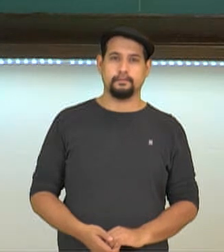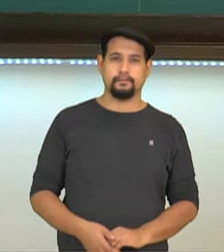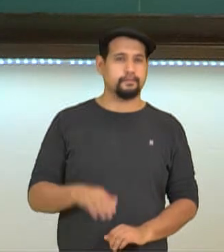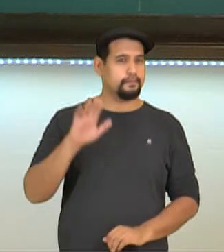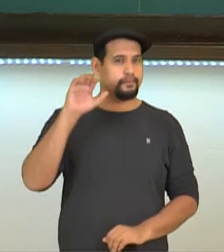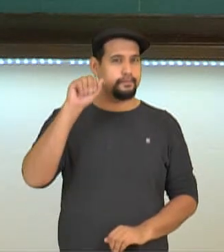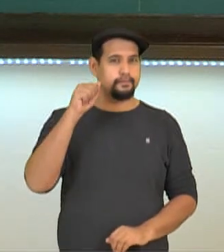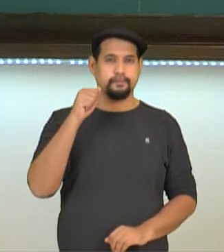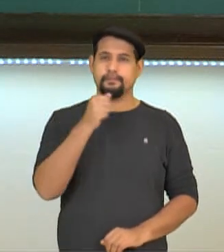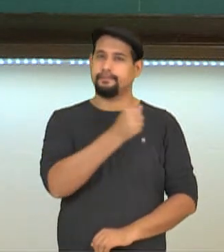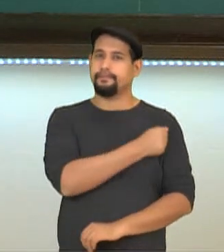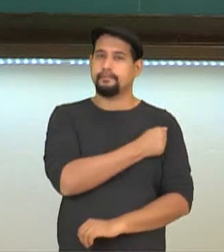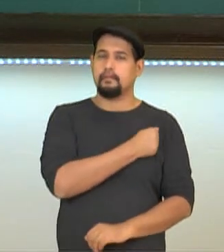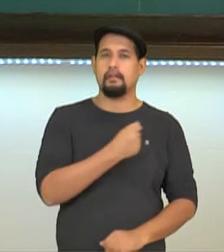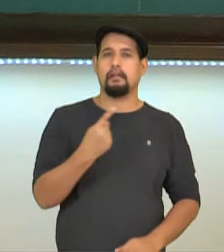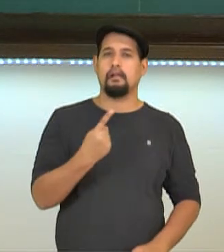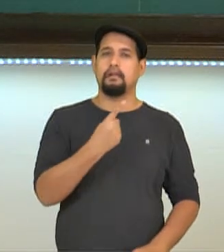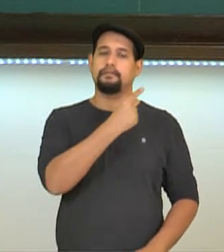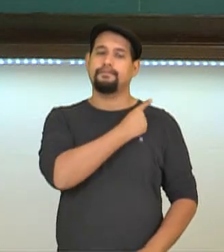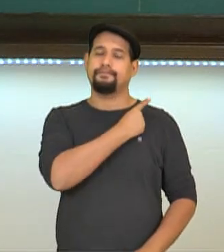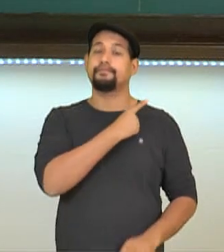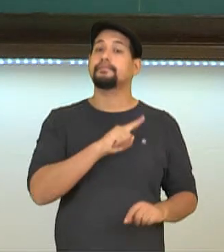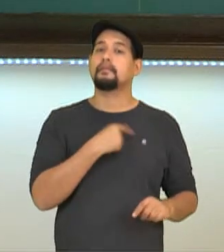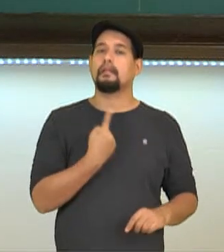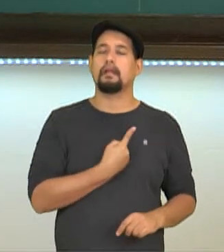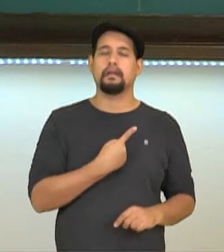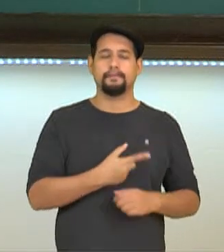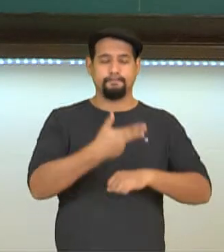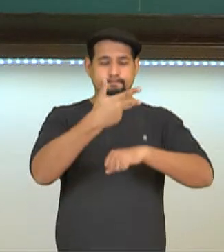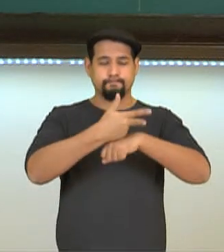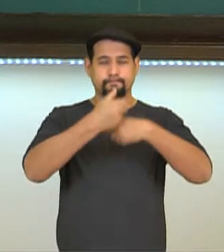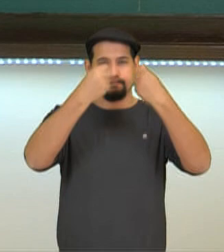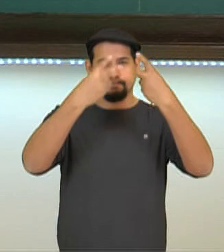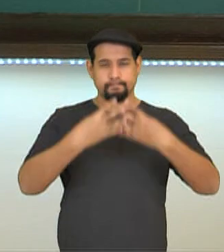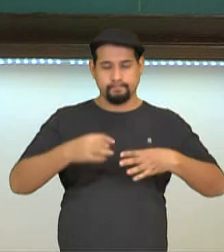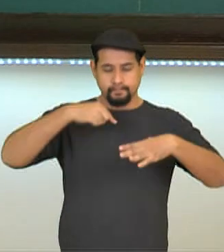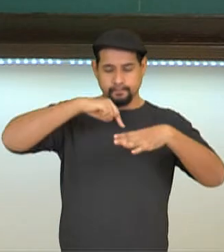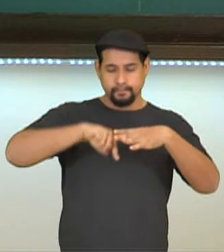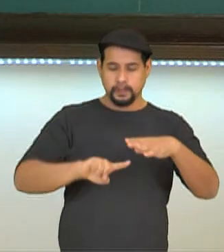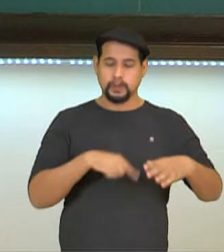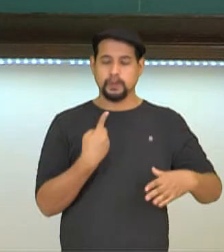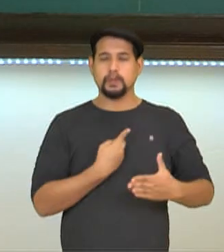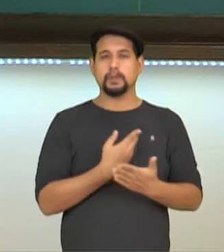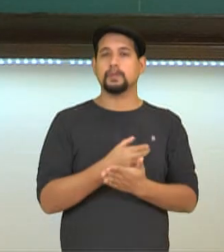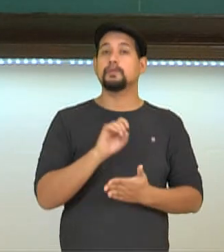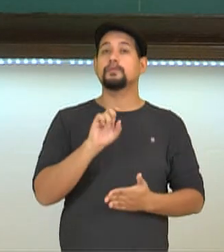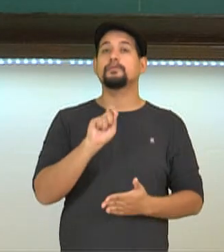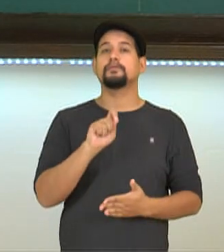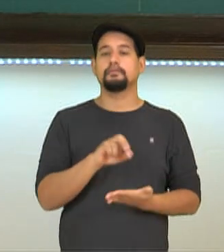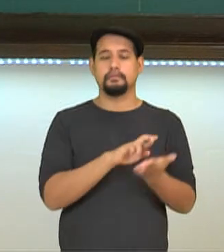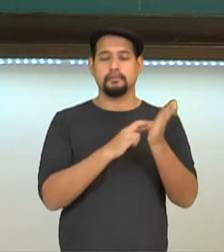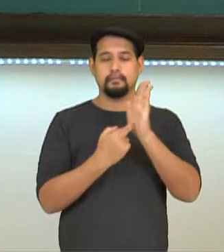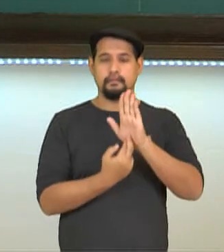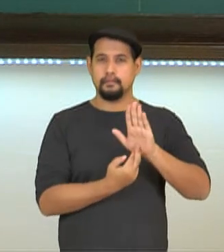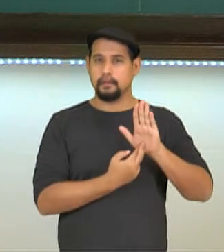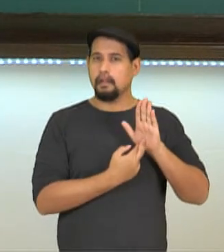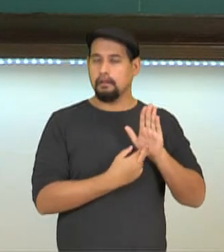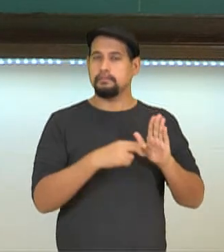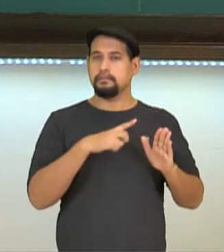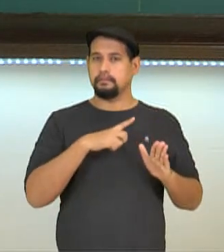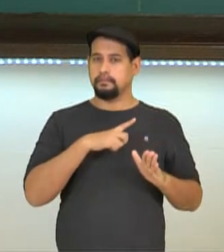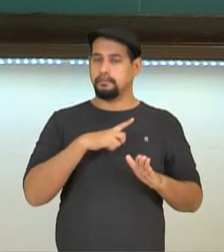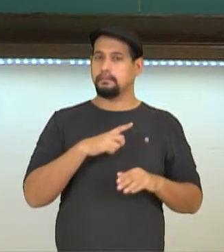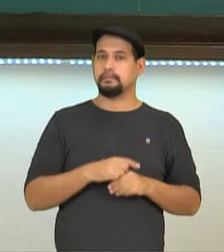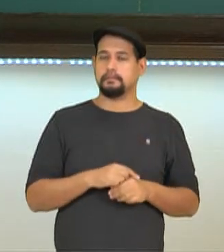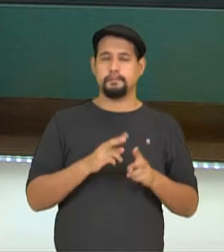Olá, estudante da primeira série do ensino médio. Nesse vídeo, nós vamos aprofundar um pouco o nosso estudo sobre representação gráfica da função